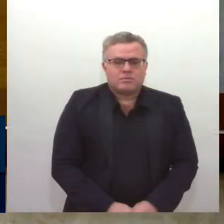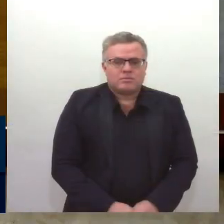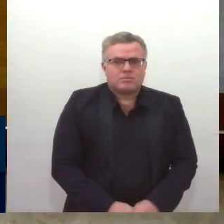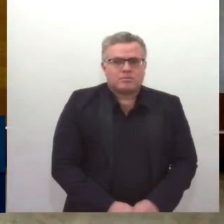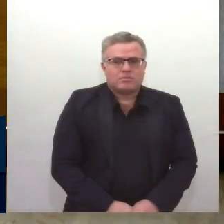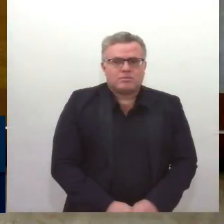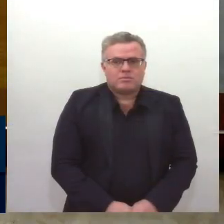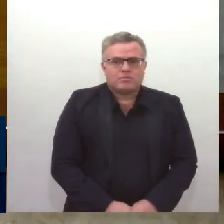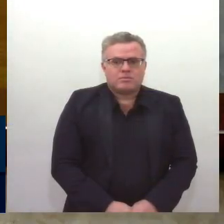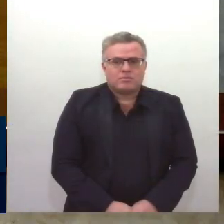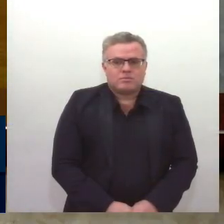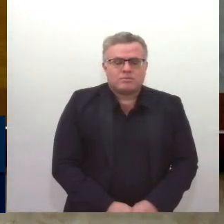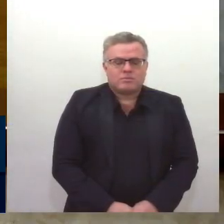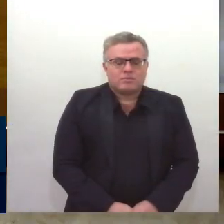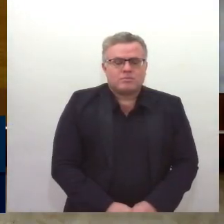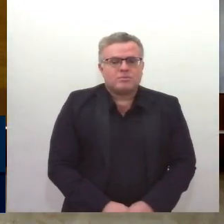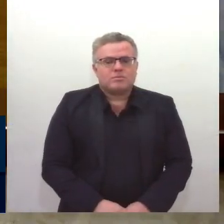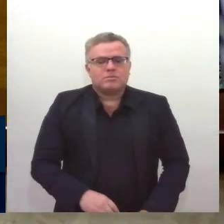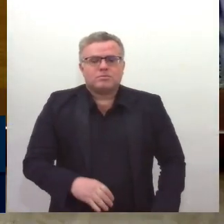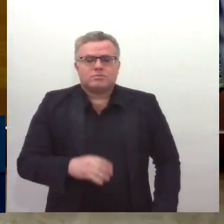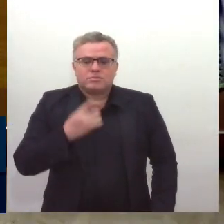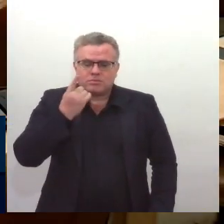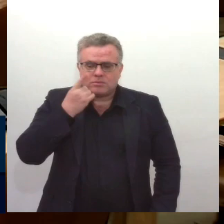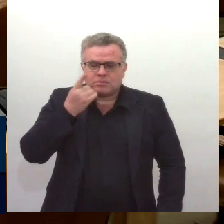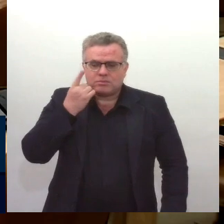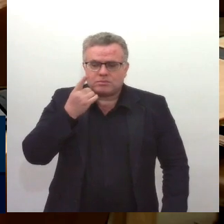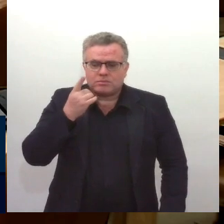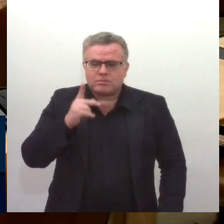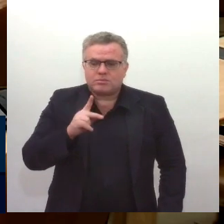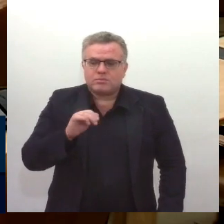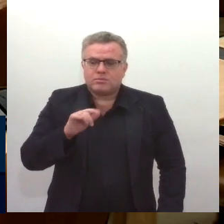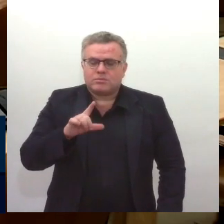Paulo Júnior que faça a leitura do expediente.